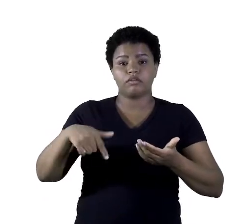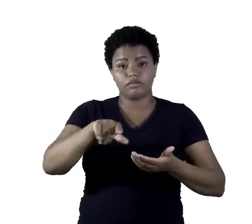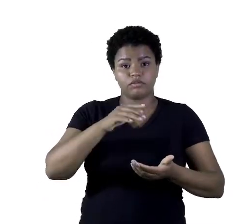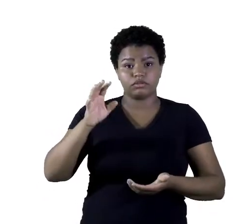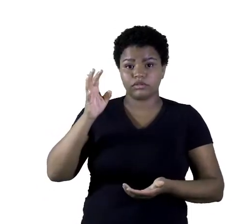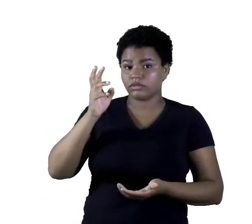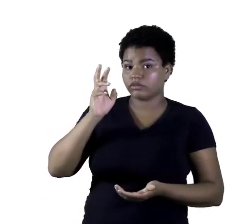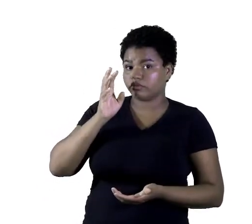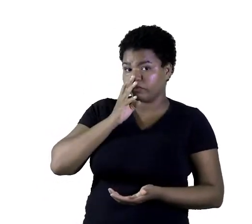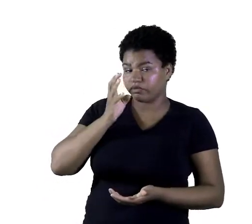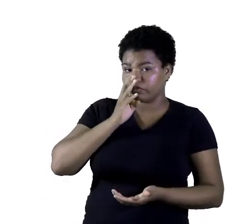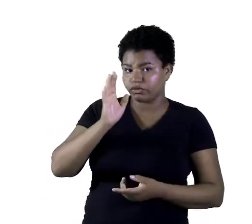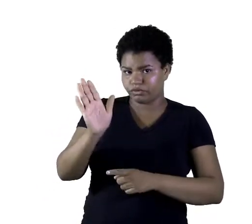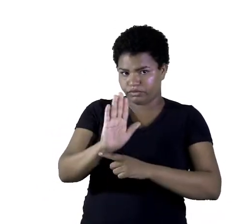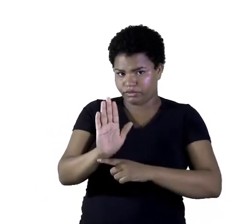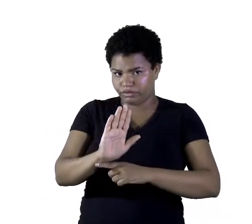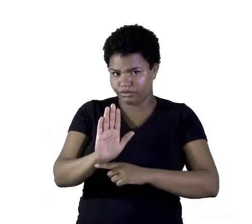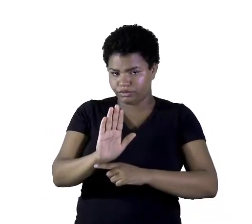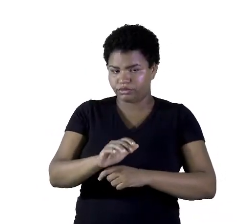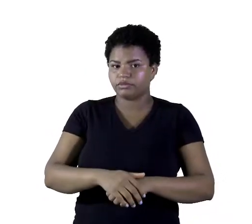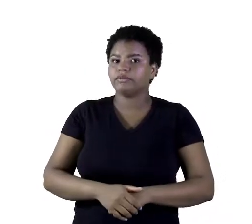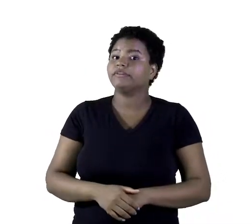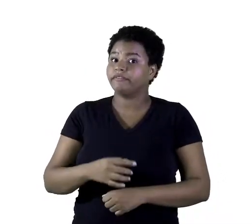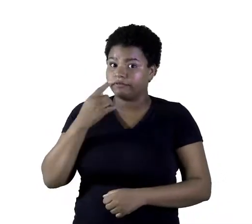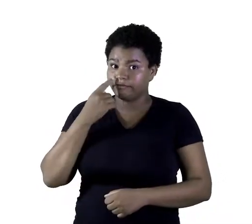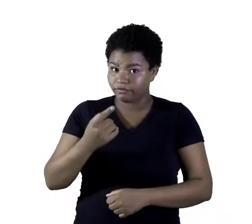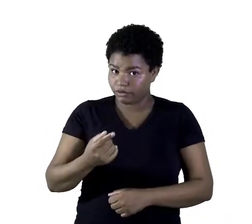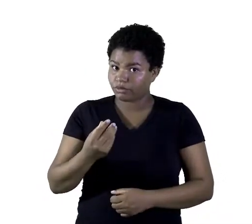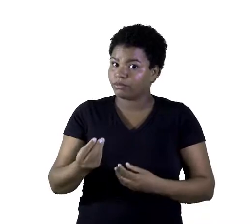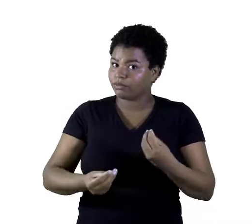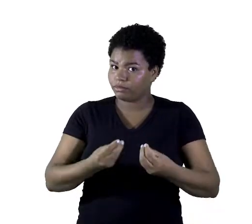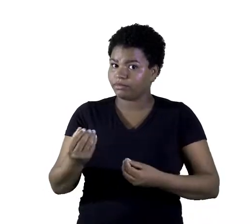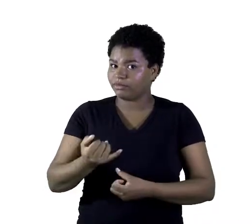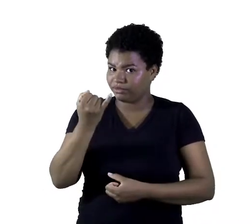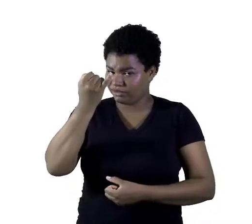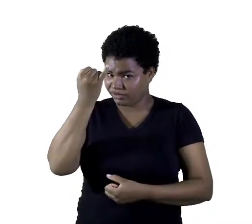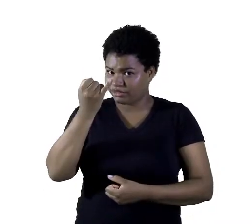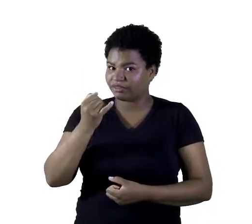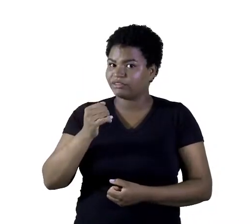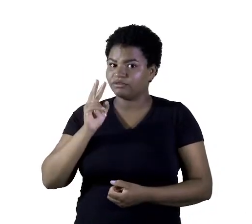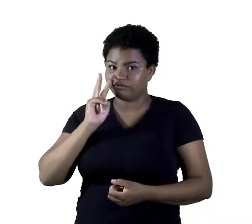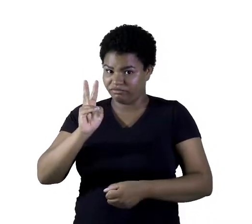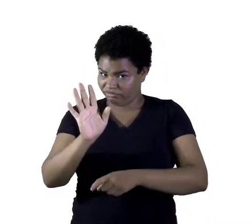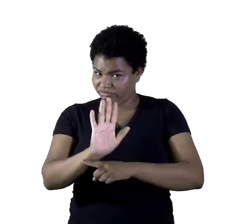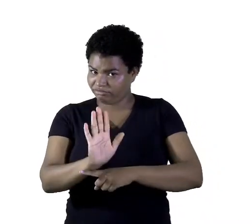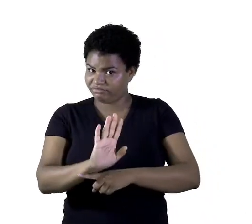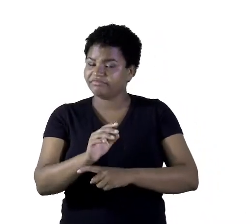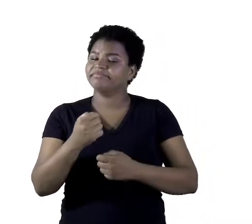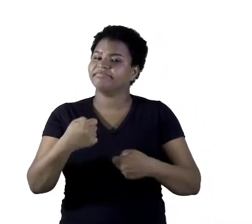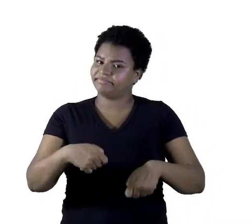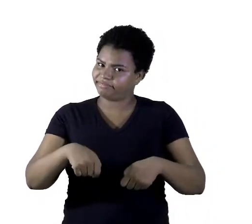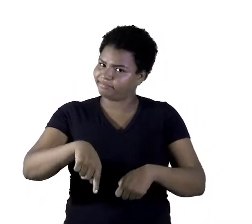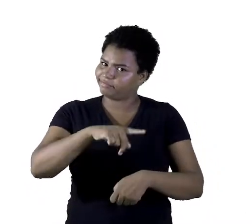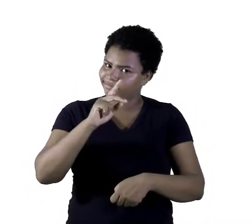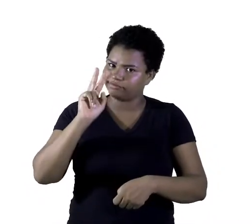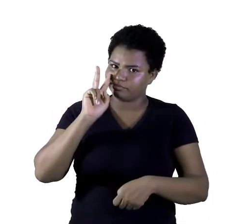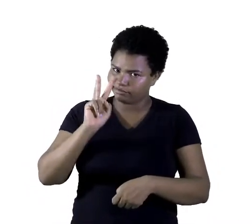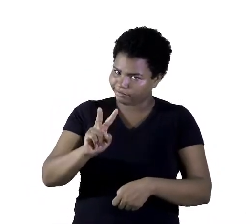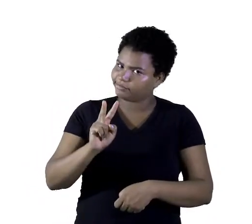uma linha e vamos para a próxima. A próxima é o seguinte, a pergunta é: